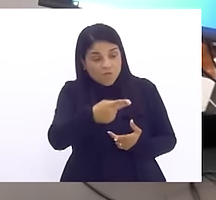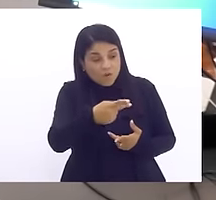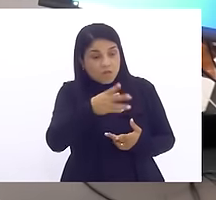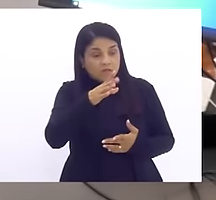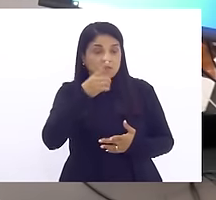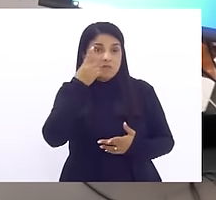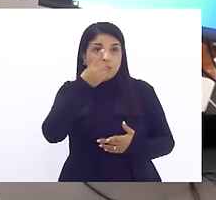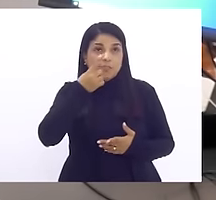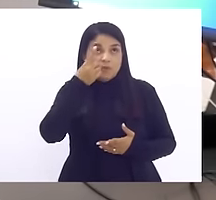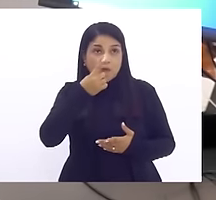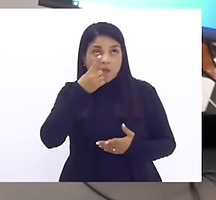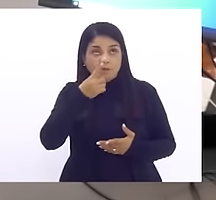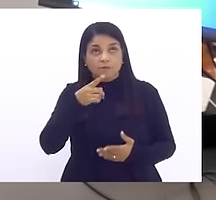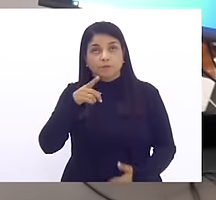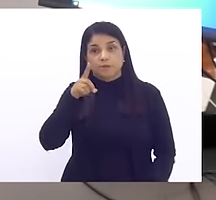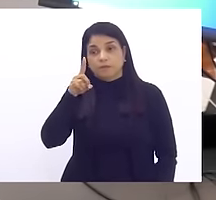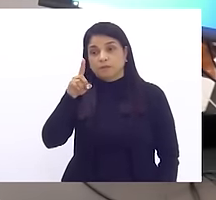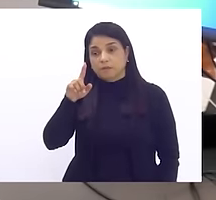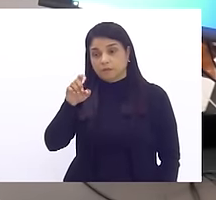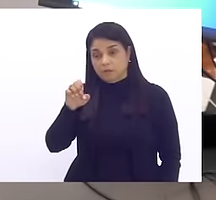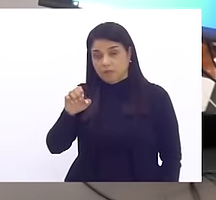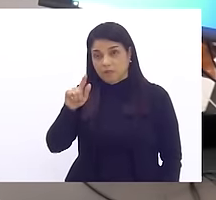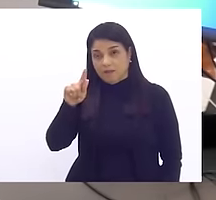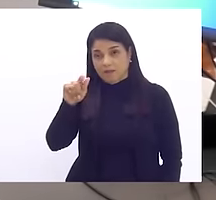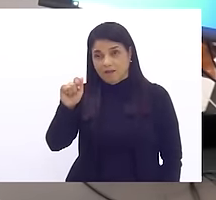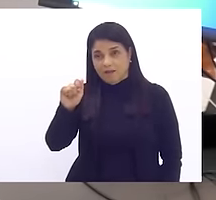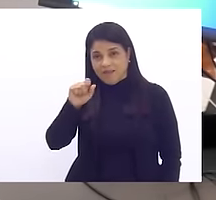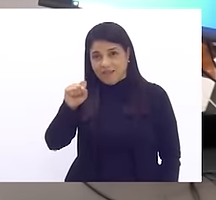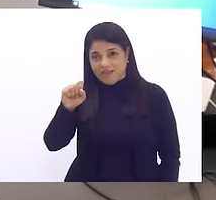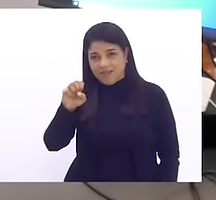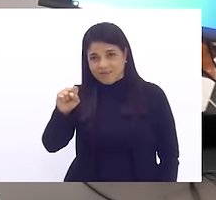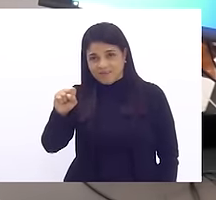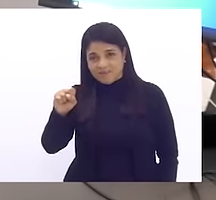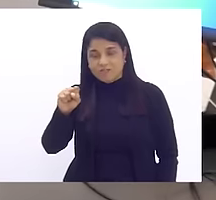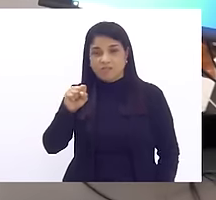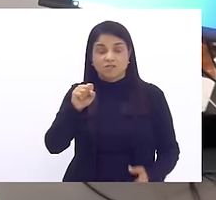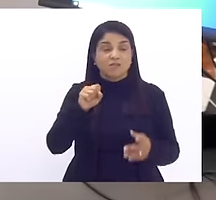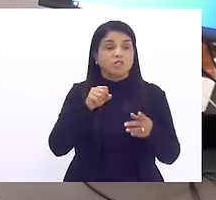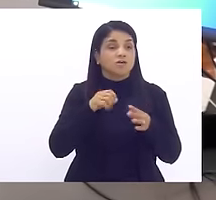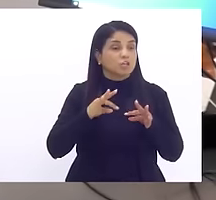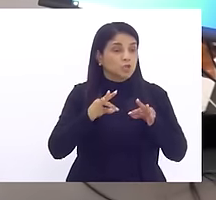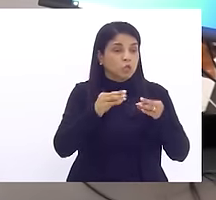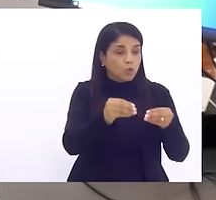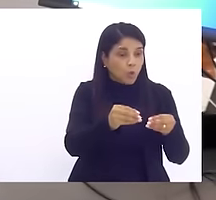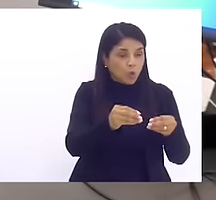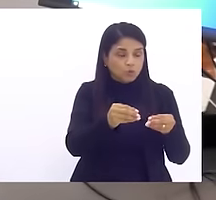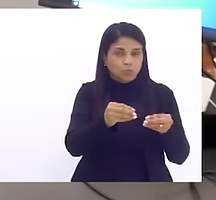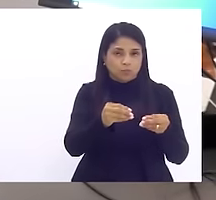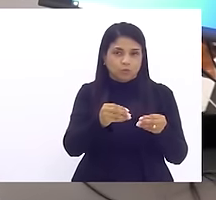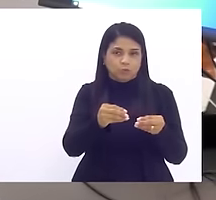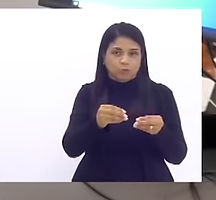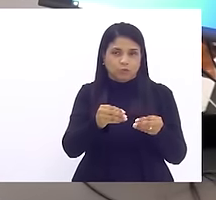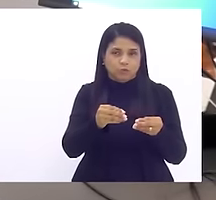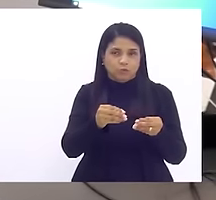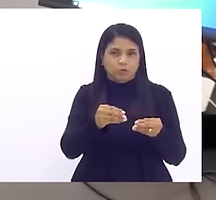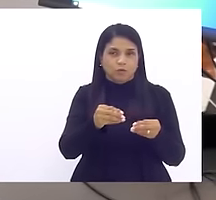teve aqui só estou lhe dando um exemplo que não é a categoria toda de fiscais do deto que comete algumas revisitariedade